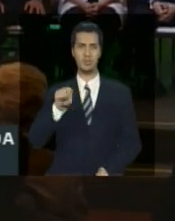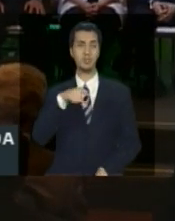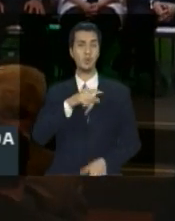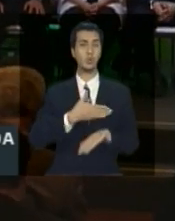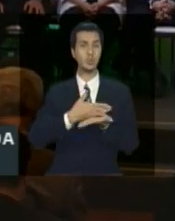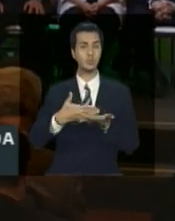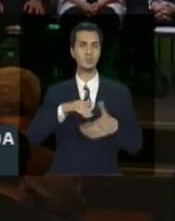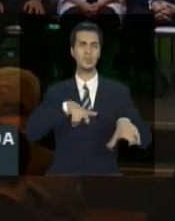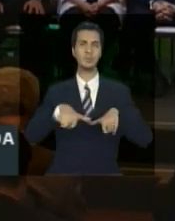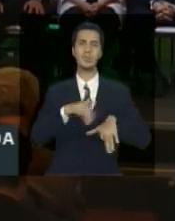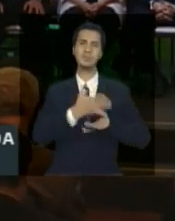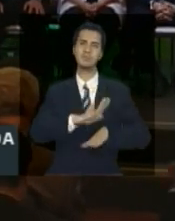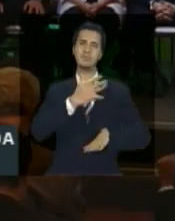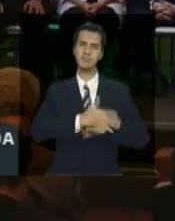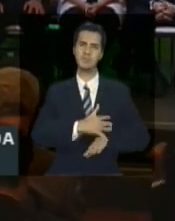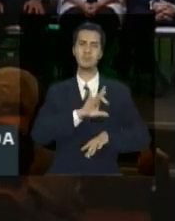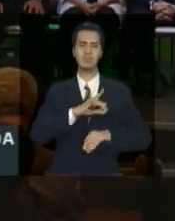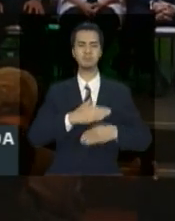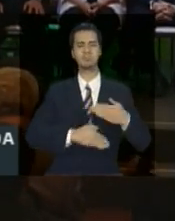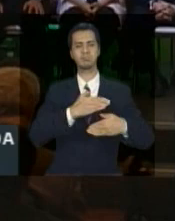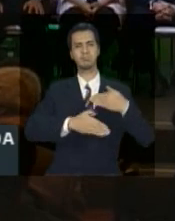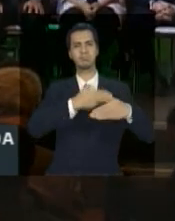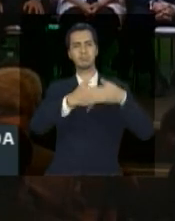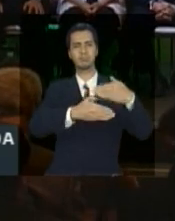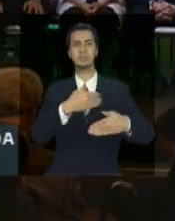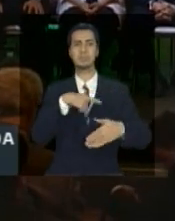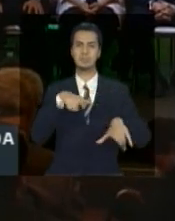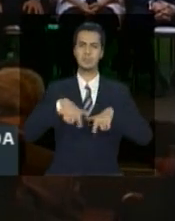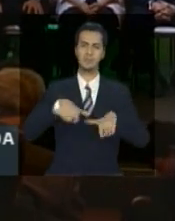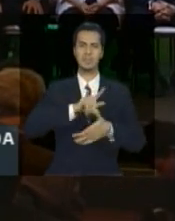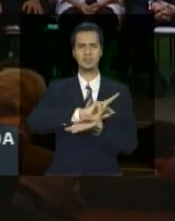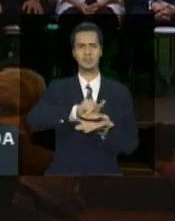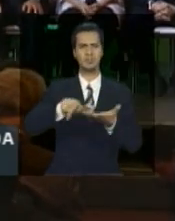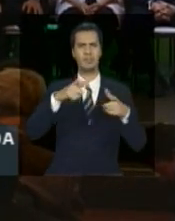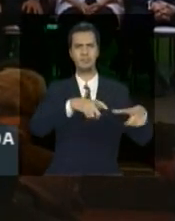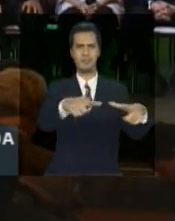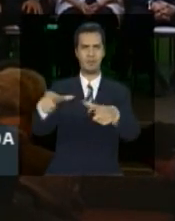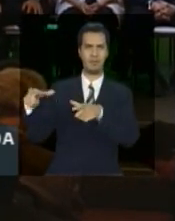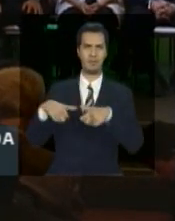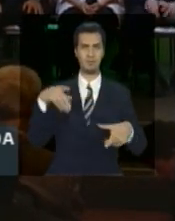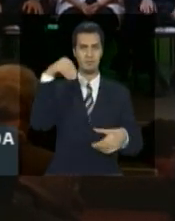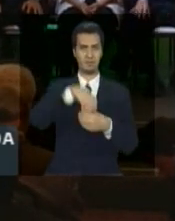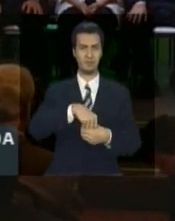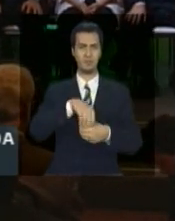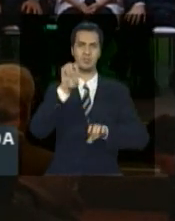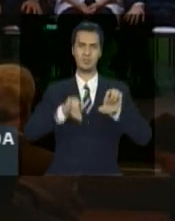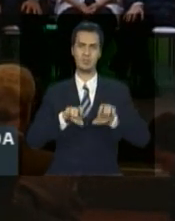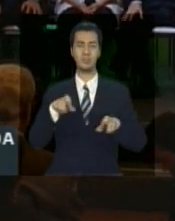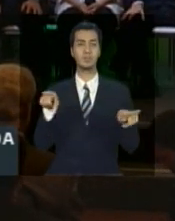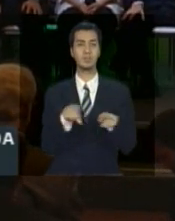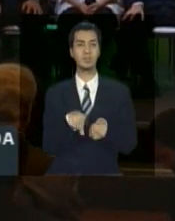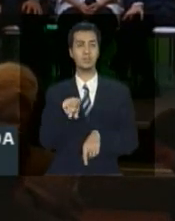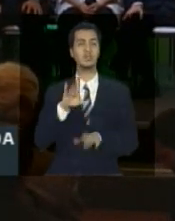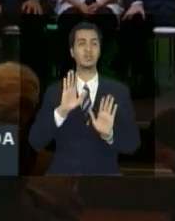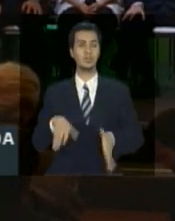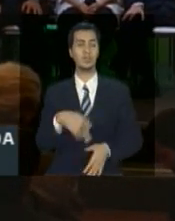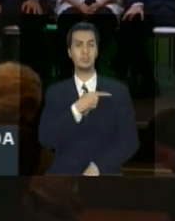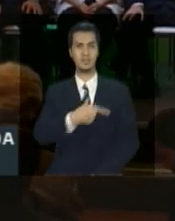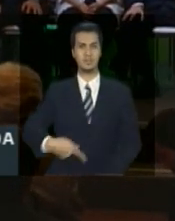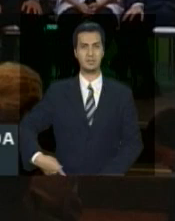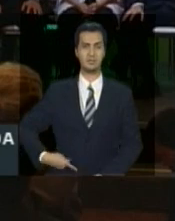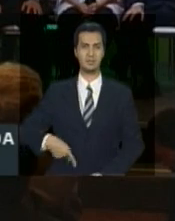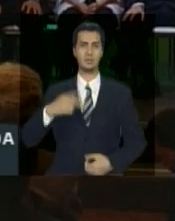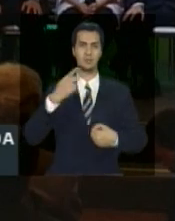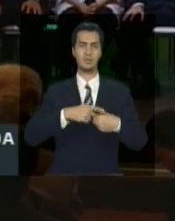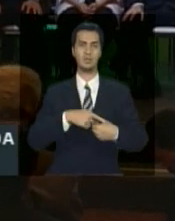estagiária, tendo construído sua carreira em diferentes áreas da companhia e ocupado cargos como presidente da